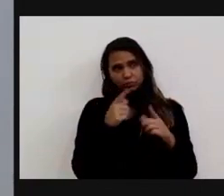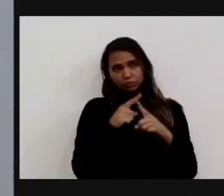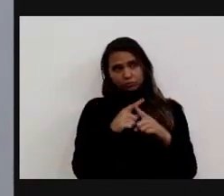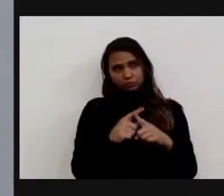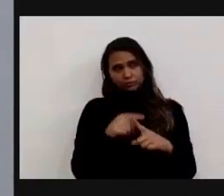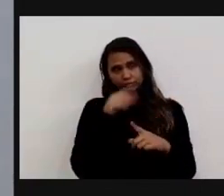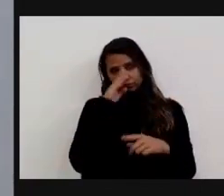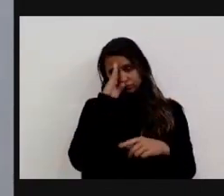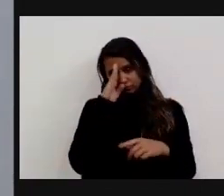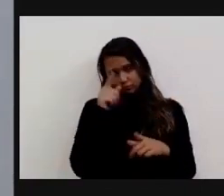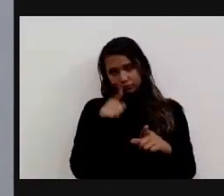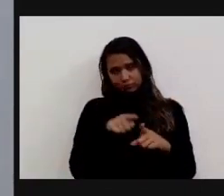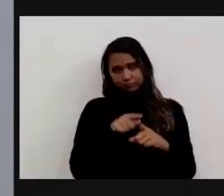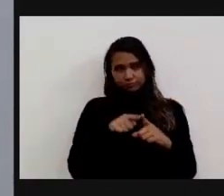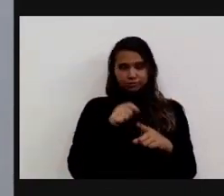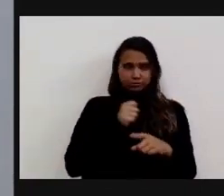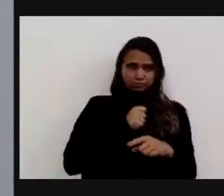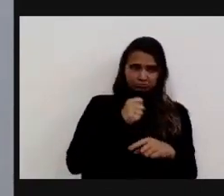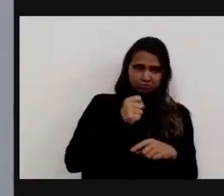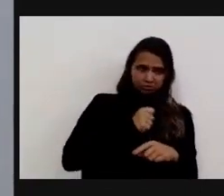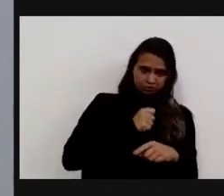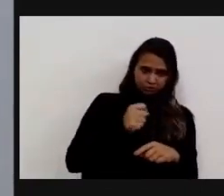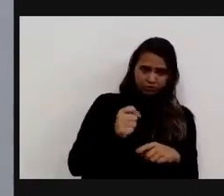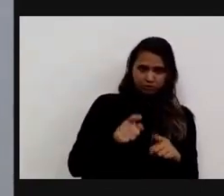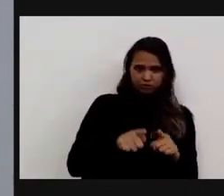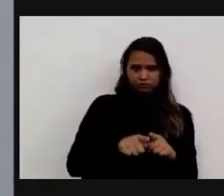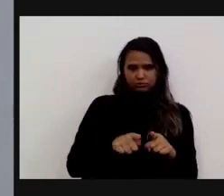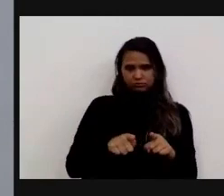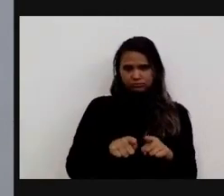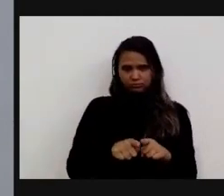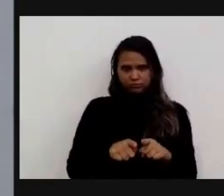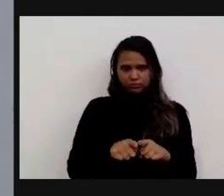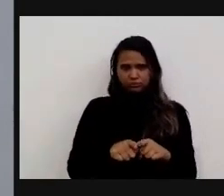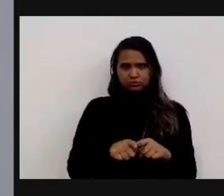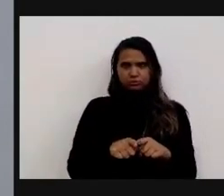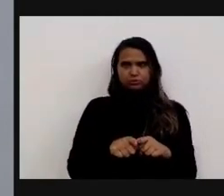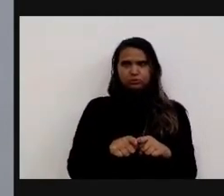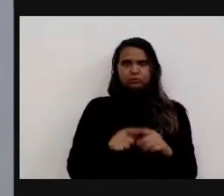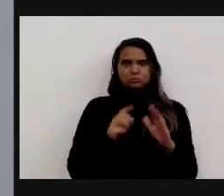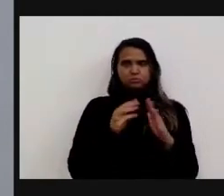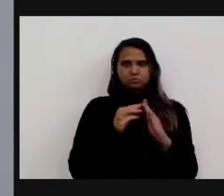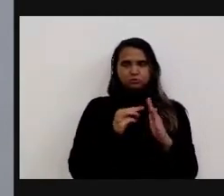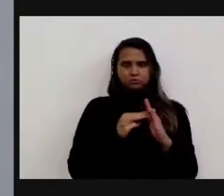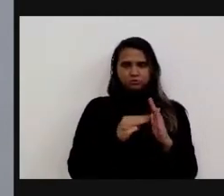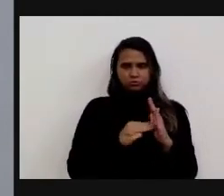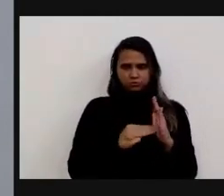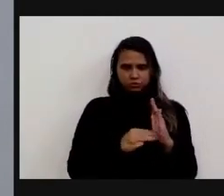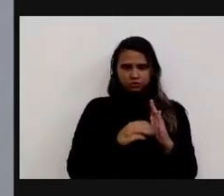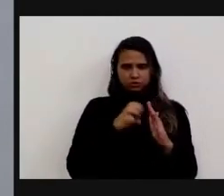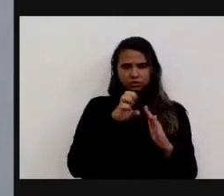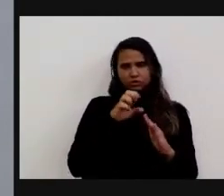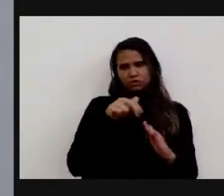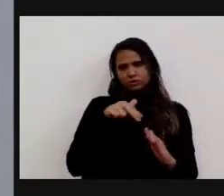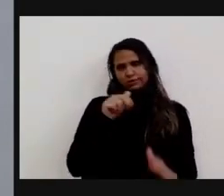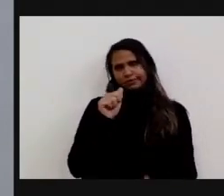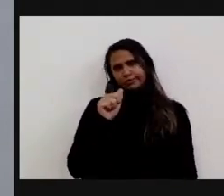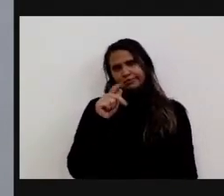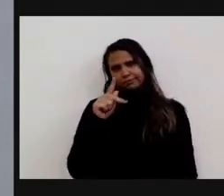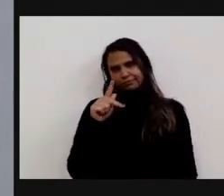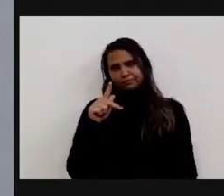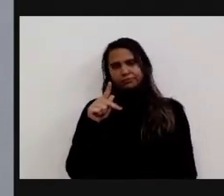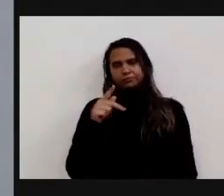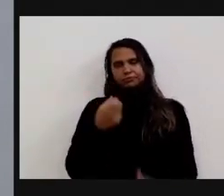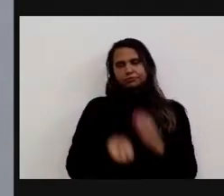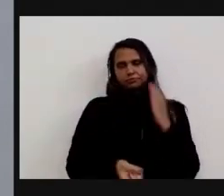fizemos entrevistas de imersão ágil utilizando uma metodologia que a enap criou de imersão ágil